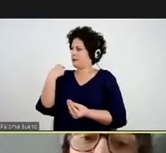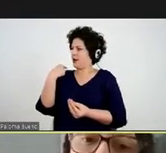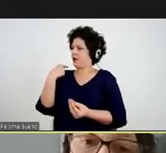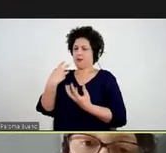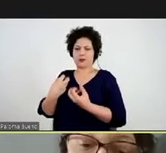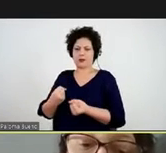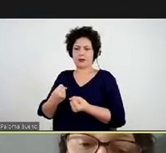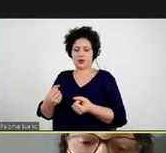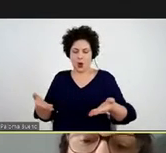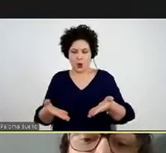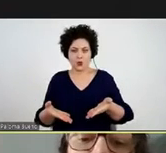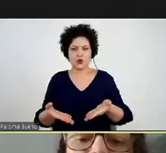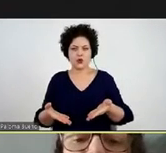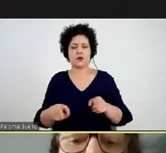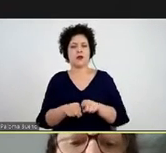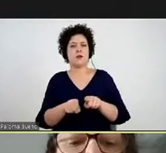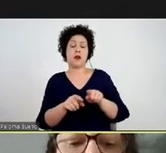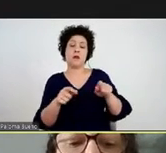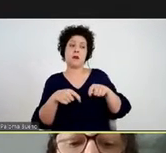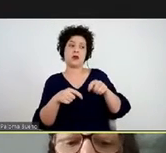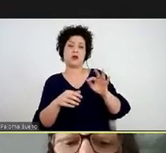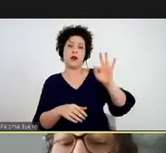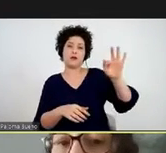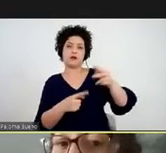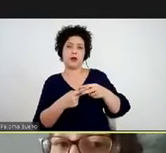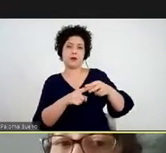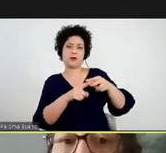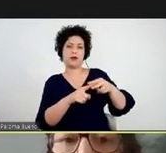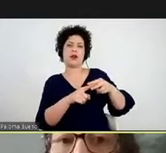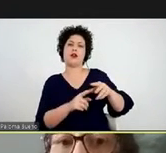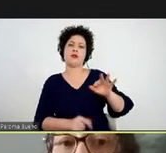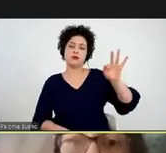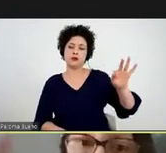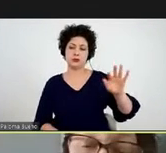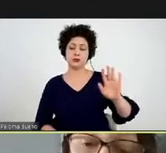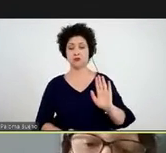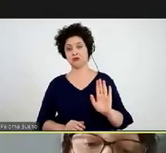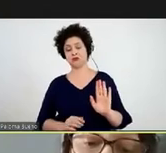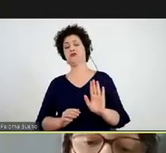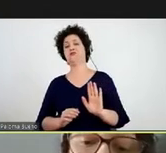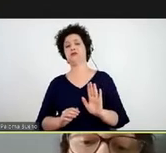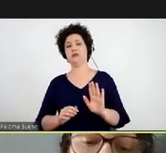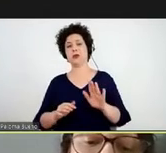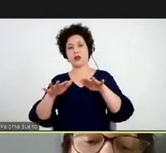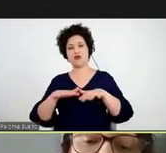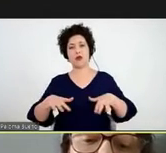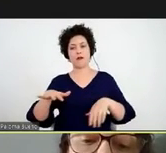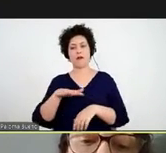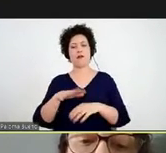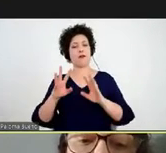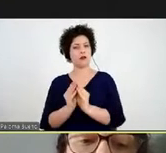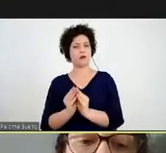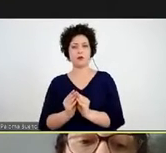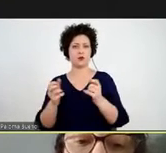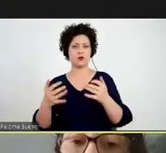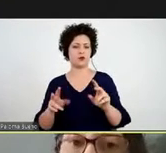do presente e como possibilidade de recriar elementos futuros. Bem, aqui um panorama para falar um pouco